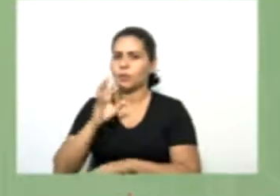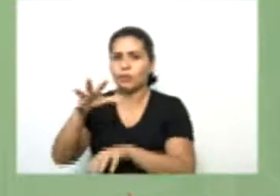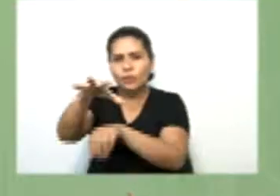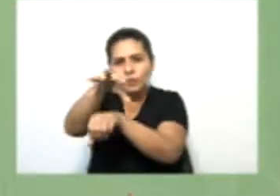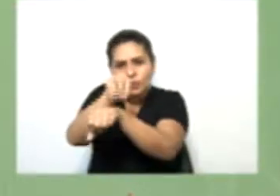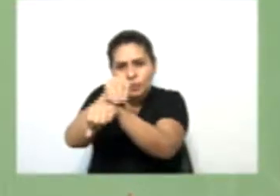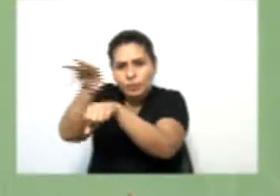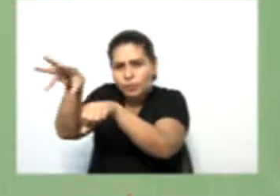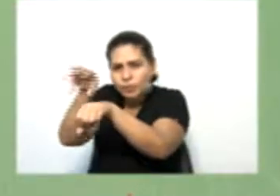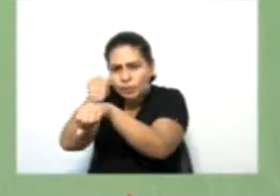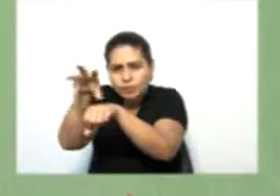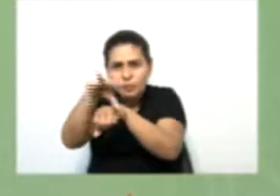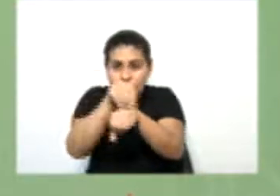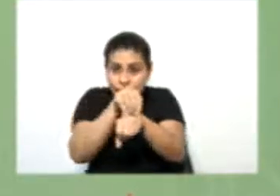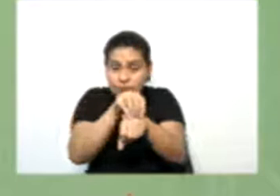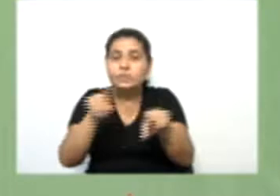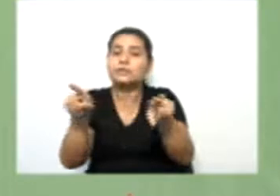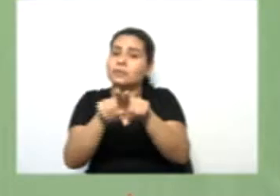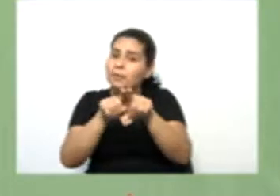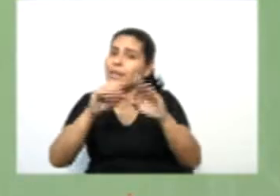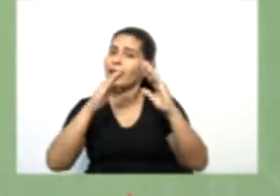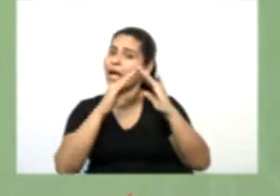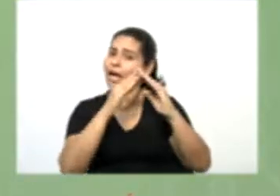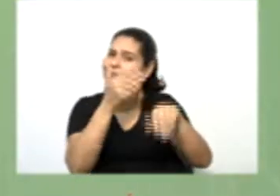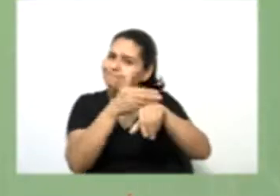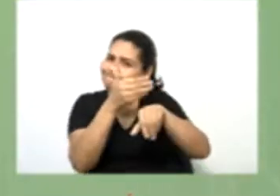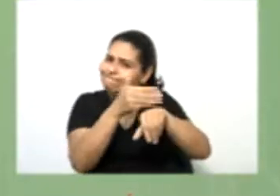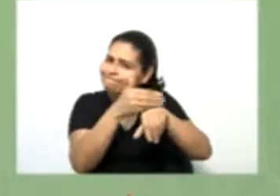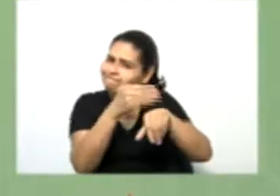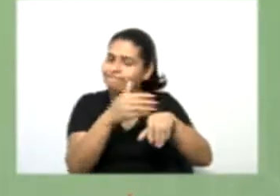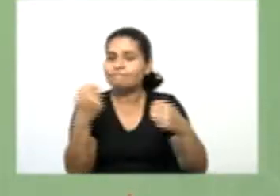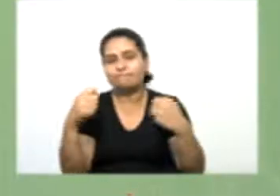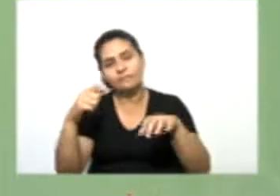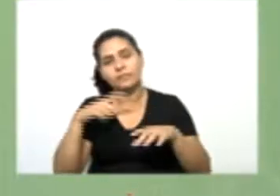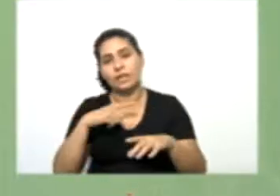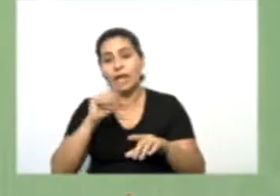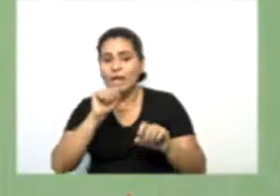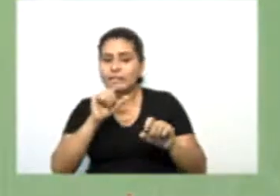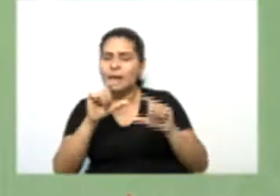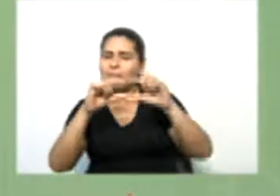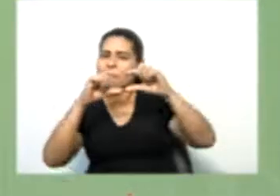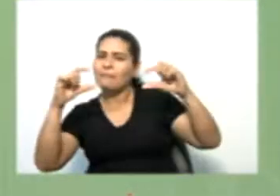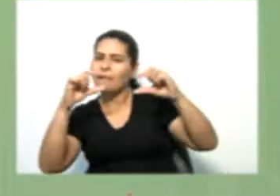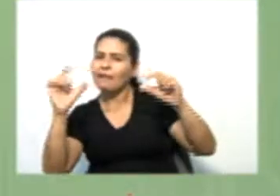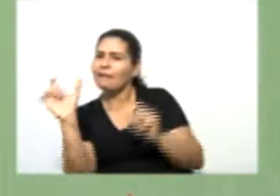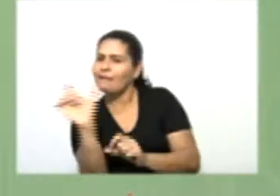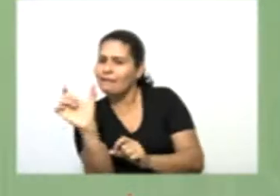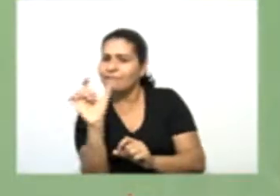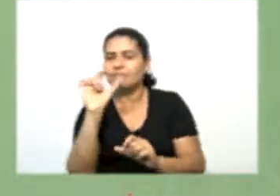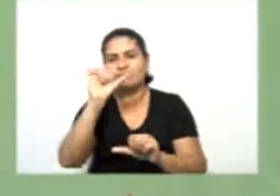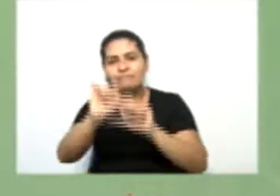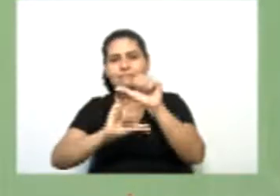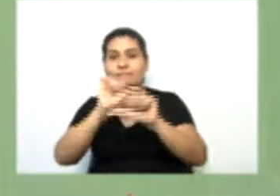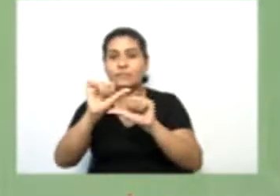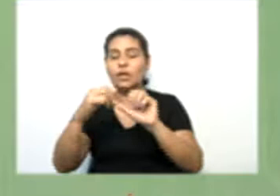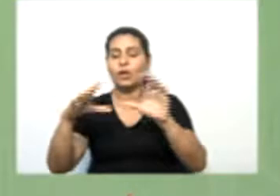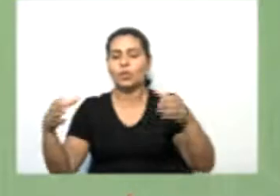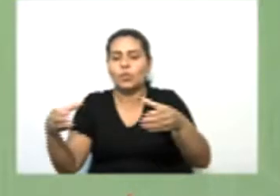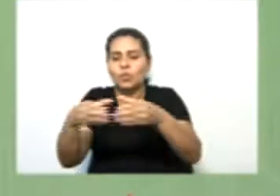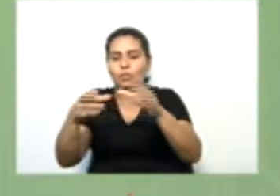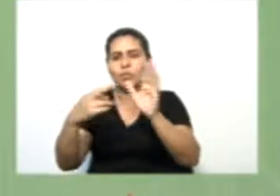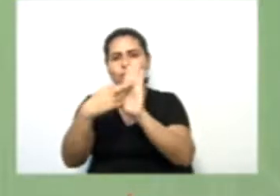muito importante, mas é lição de casa, é obrigação. Comportamento é que é o diferencial. Então, um conjunto de